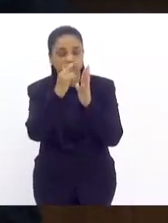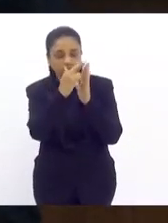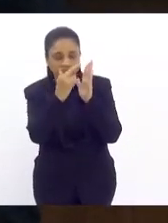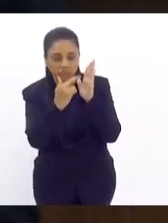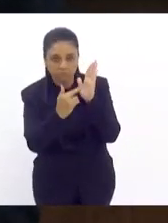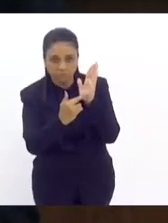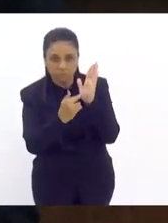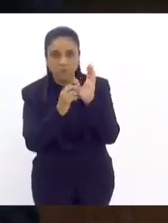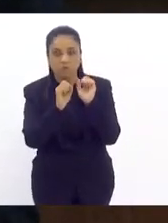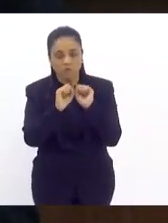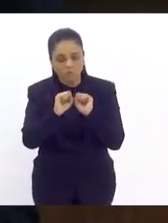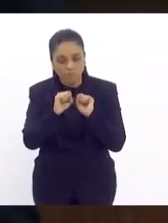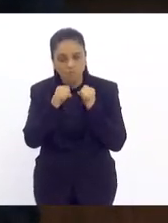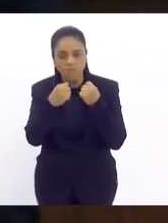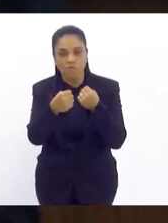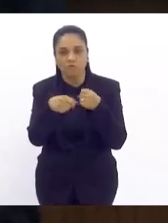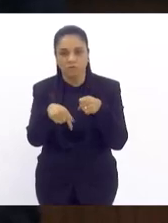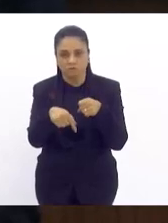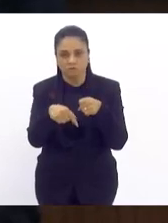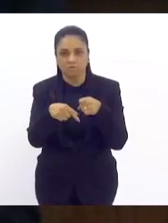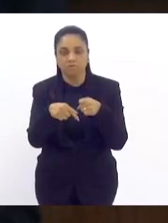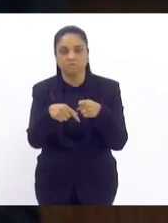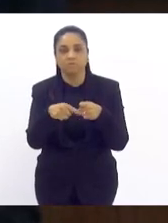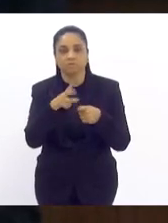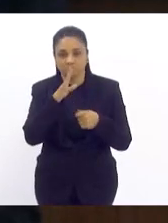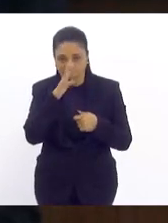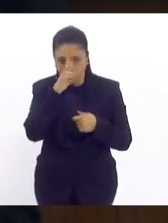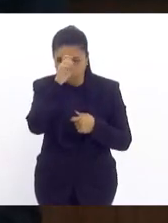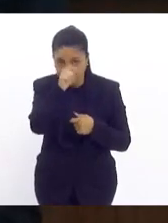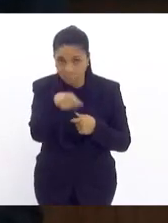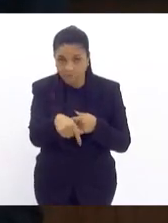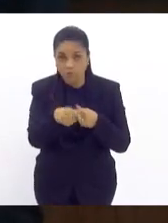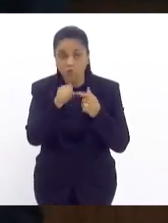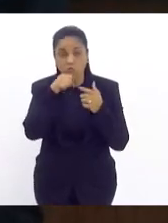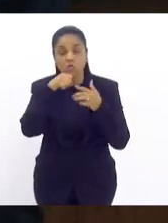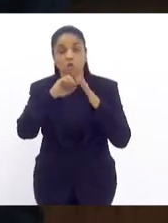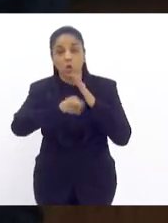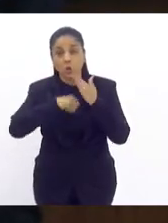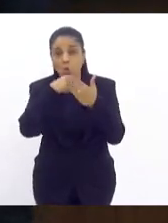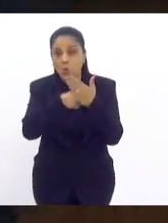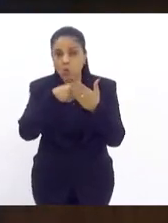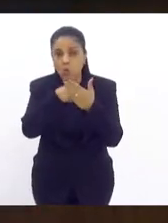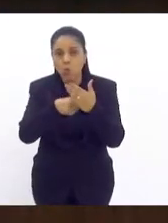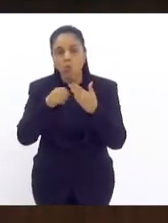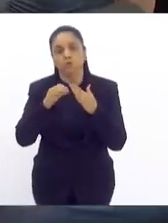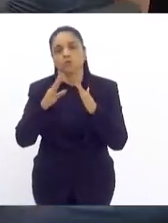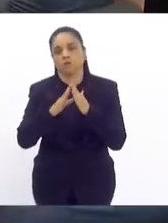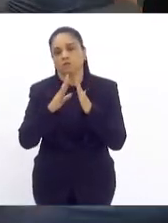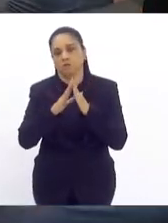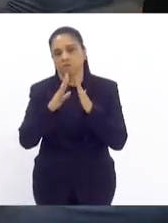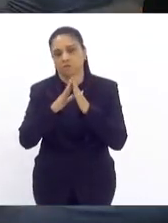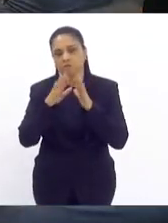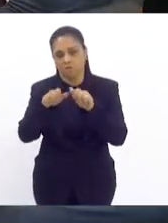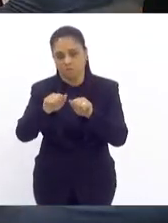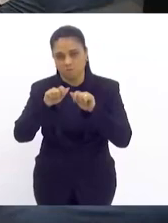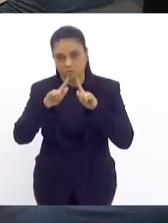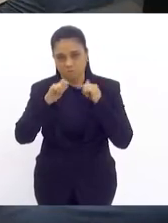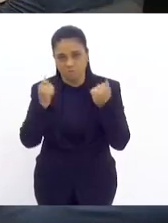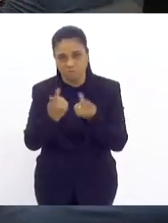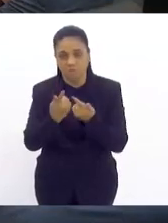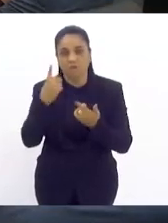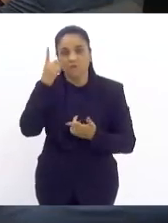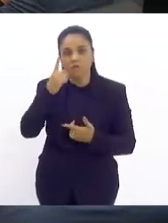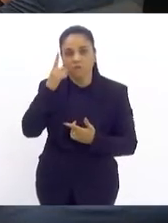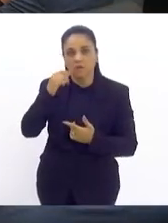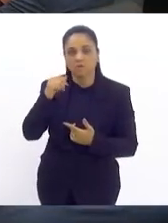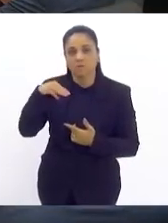e o fortalecimento não só dessa casa mas das lutas que ecoam nessa casa obrigado Deputado serafini Deputado Márcio Gualberto